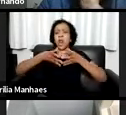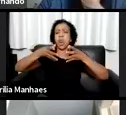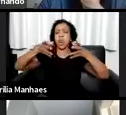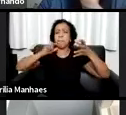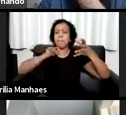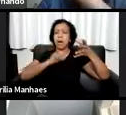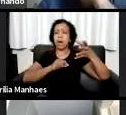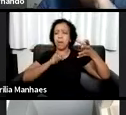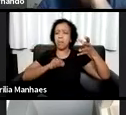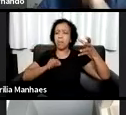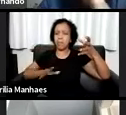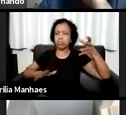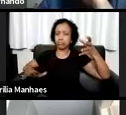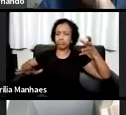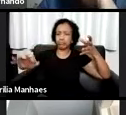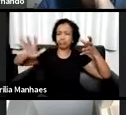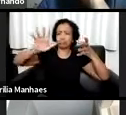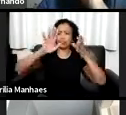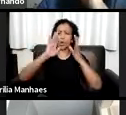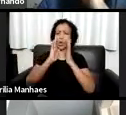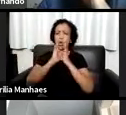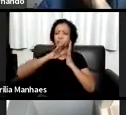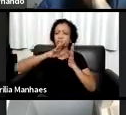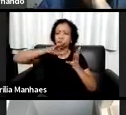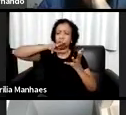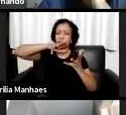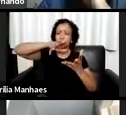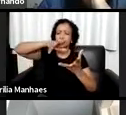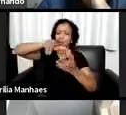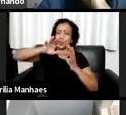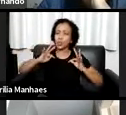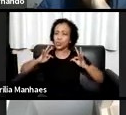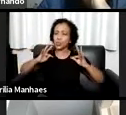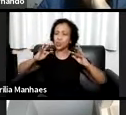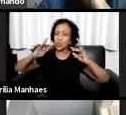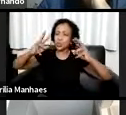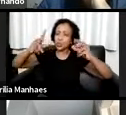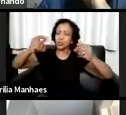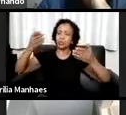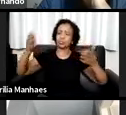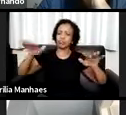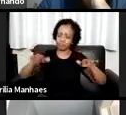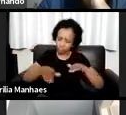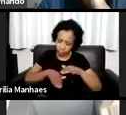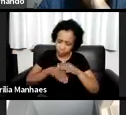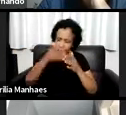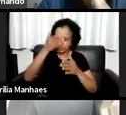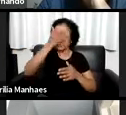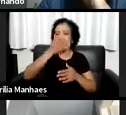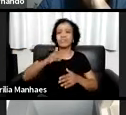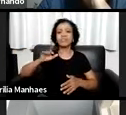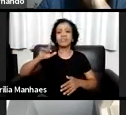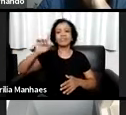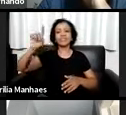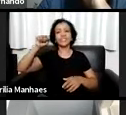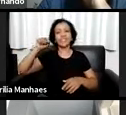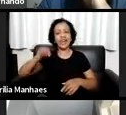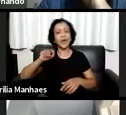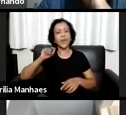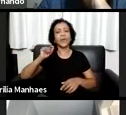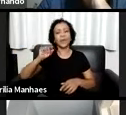que aconteceu em todo o mundo. Porque nós estamos nessa jornada conduzida pela